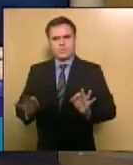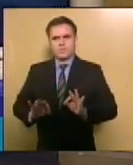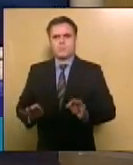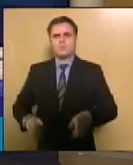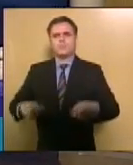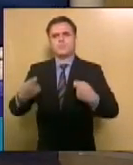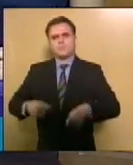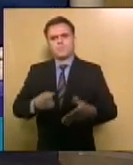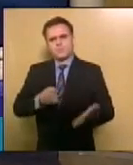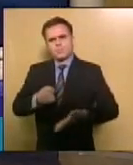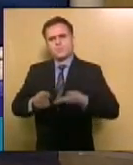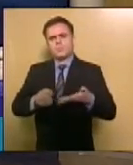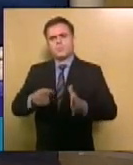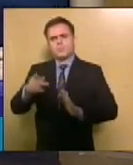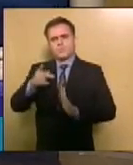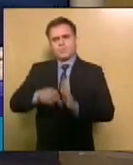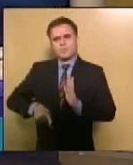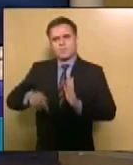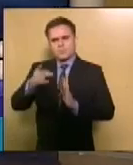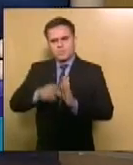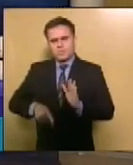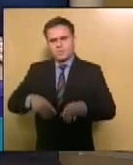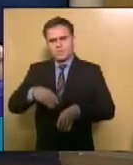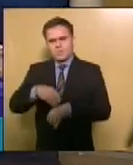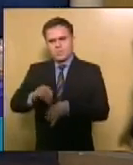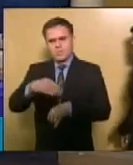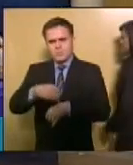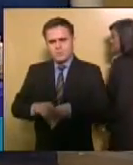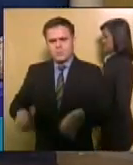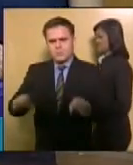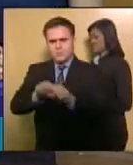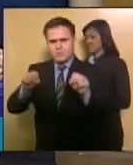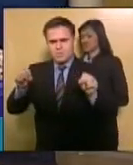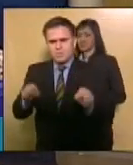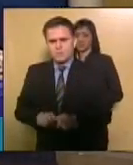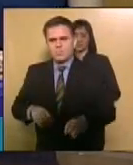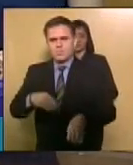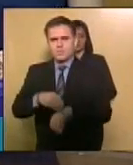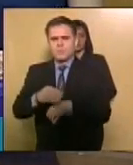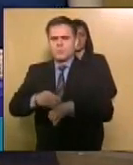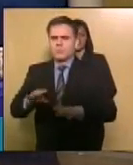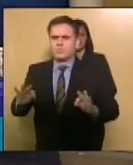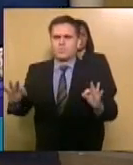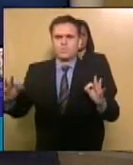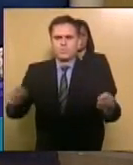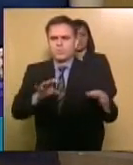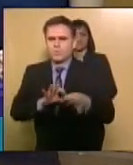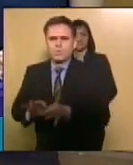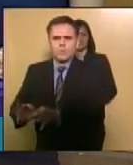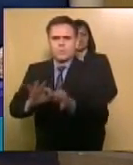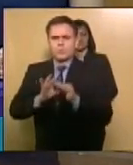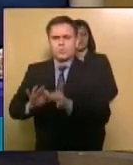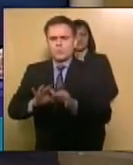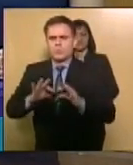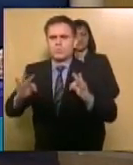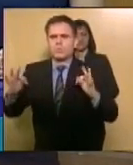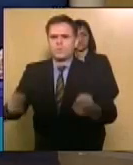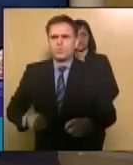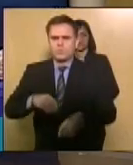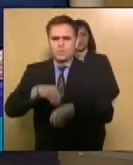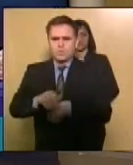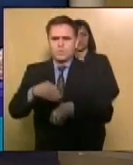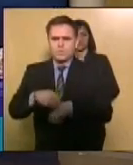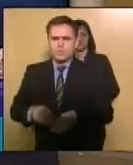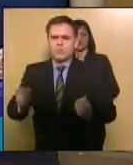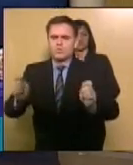na base Protocolos de informação um sistema integrado de informação conjugando todas as agências do estado e essas informações